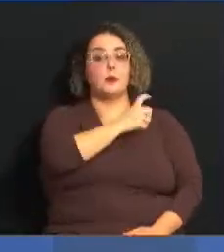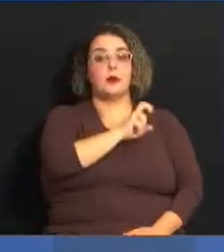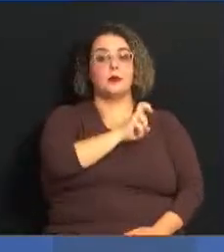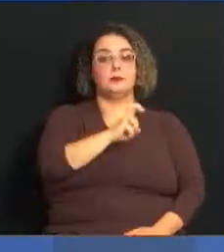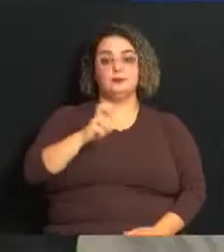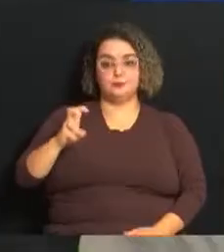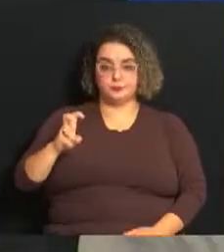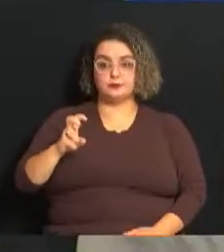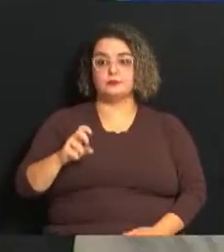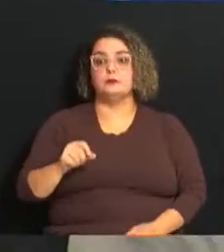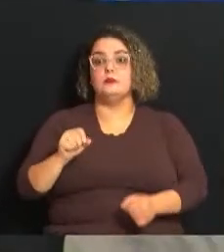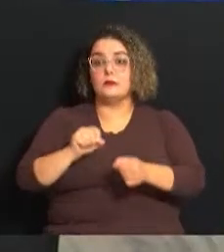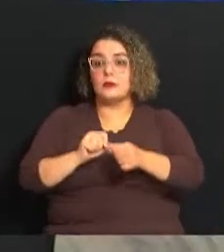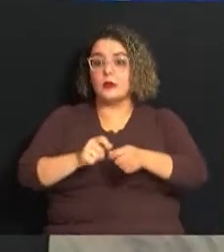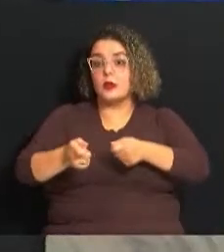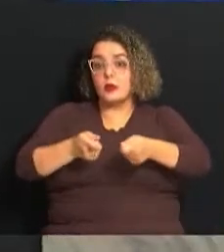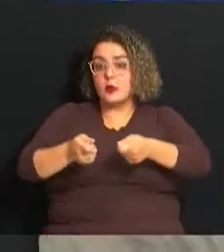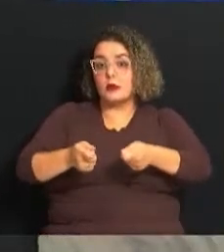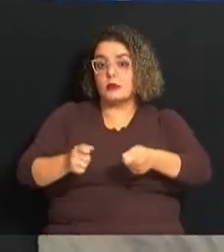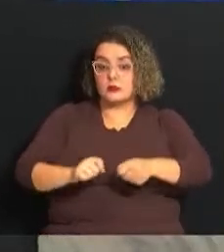um balanço, olha, até essa manhã,